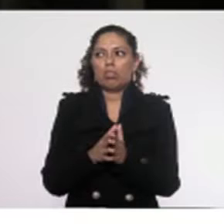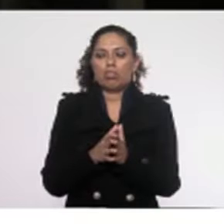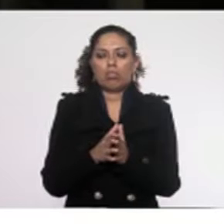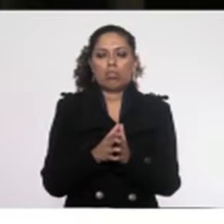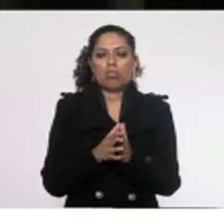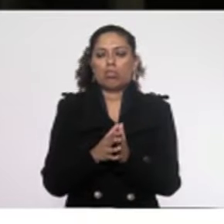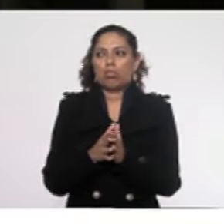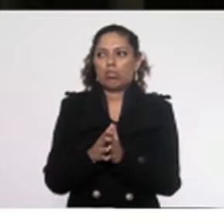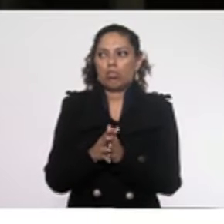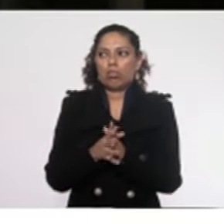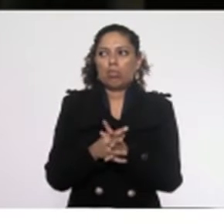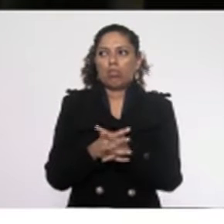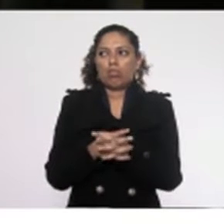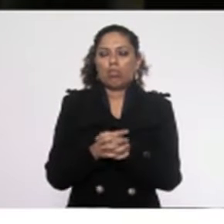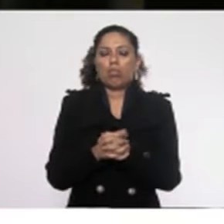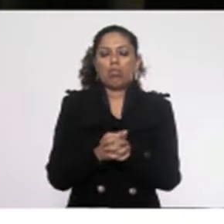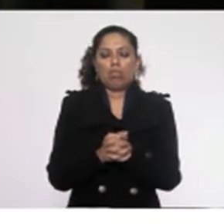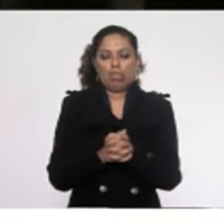Deixa eu achar aqui.